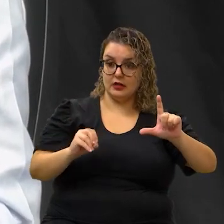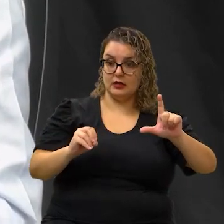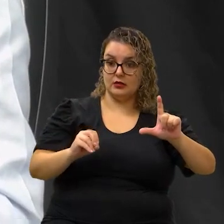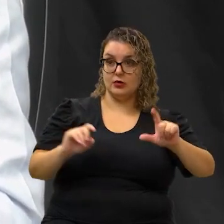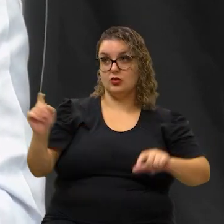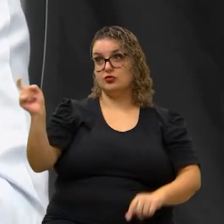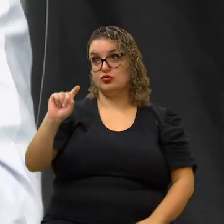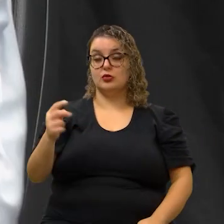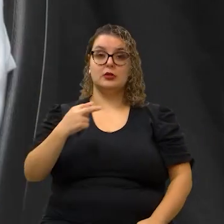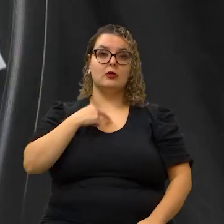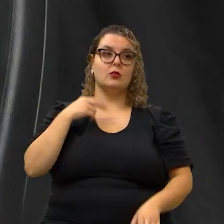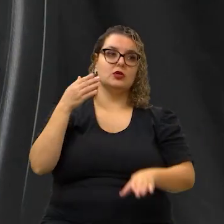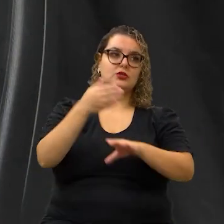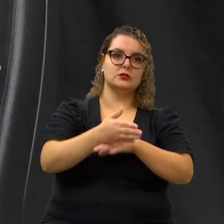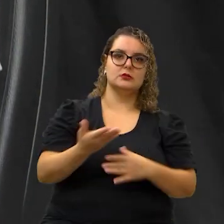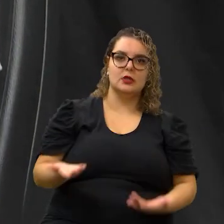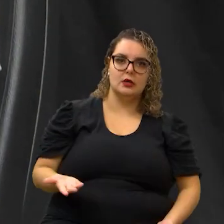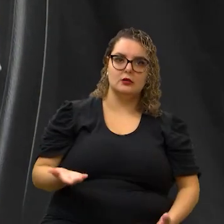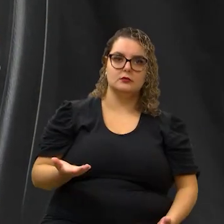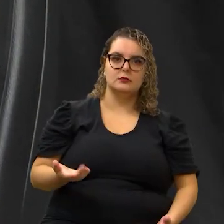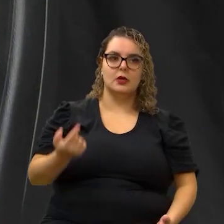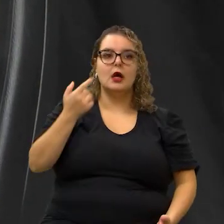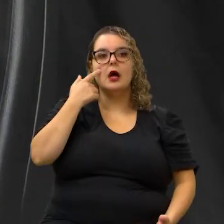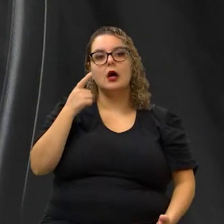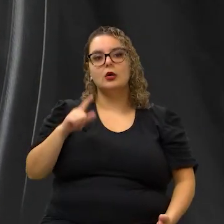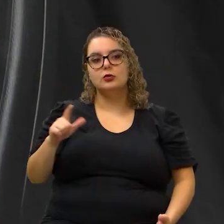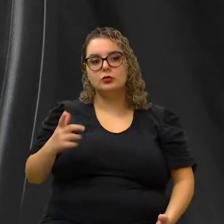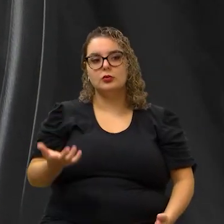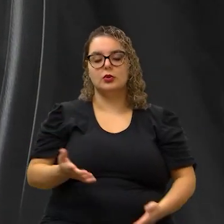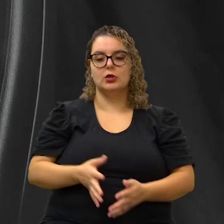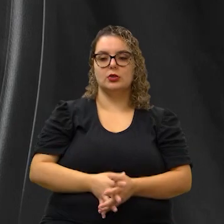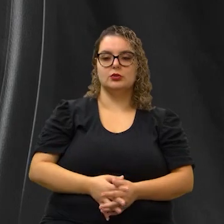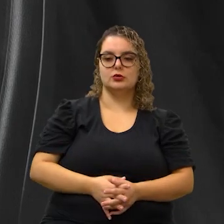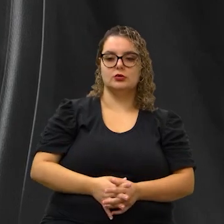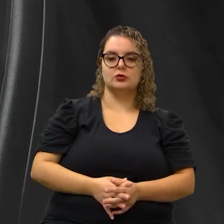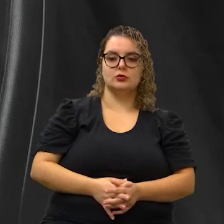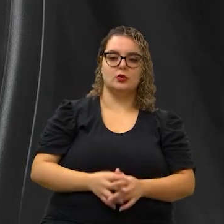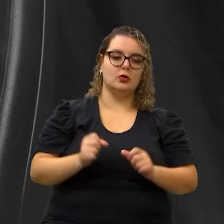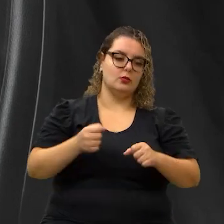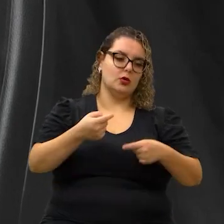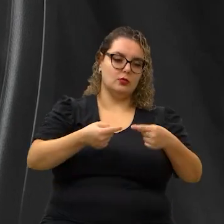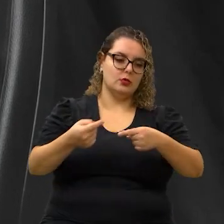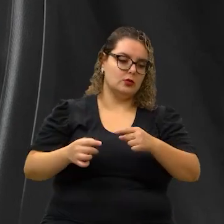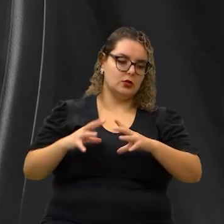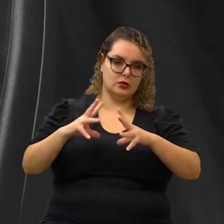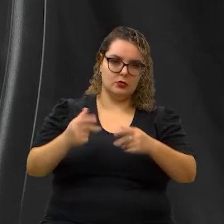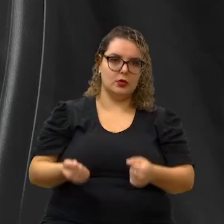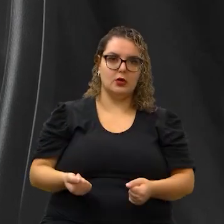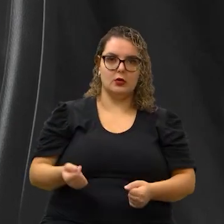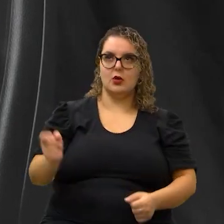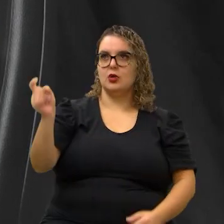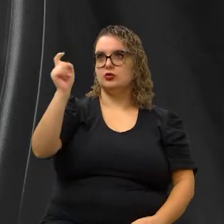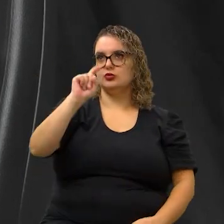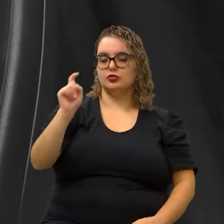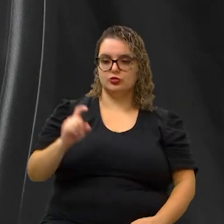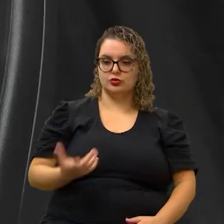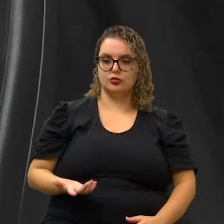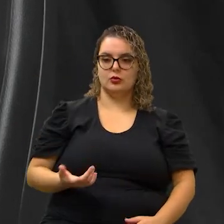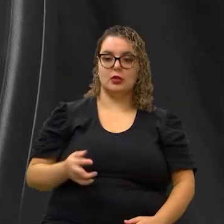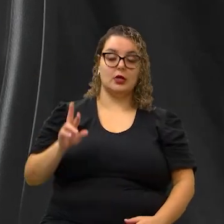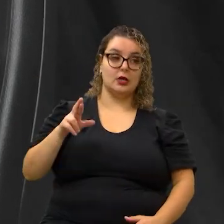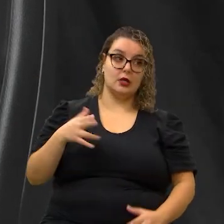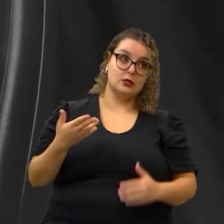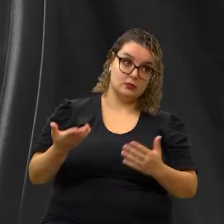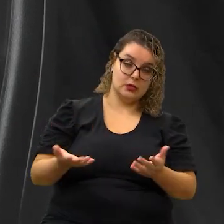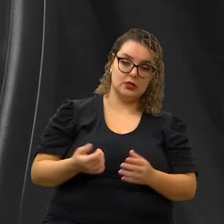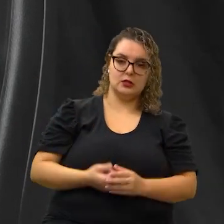pichador, de que um não pode entrar na área do outro. Então, é claro que você pode fazer toda uma discussão sobre a questão